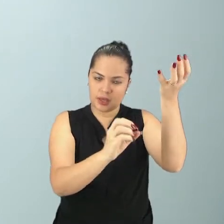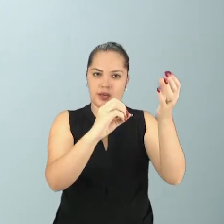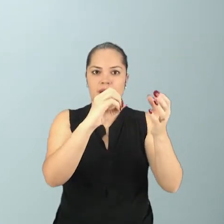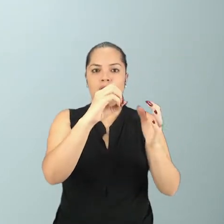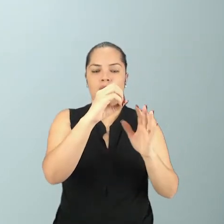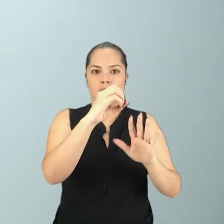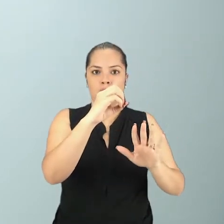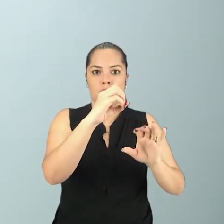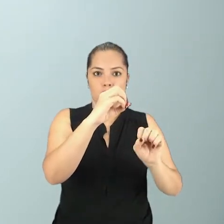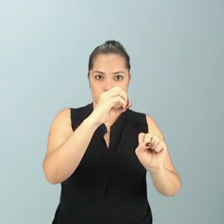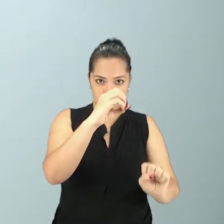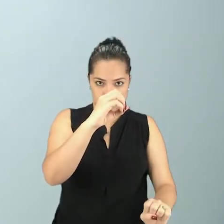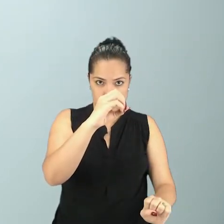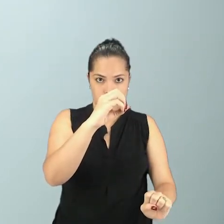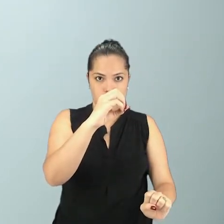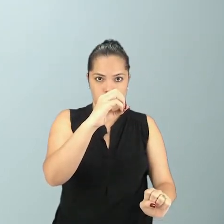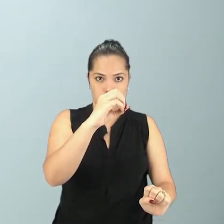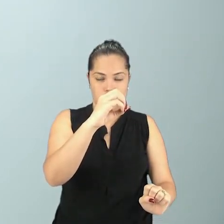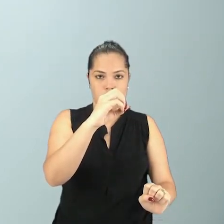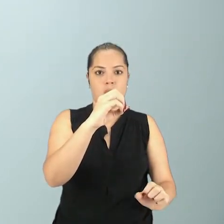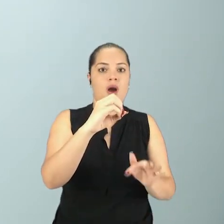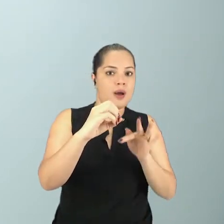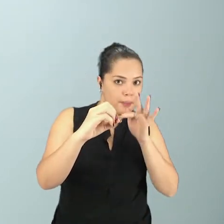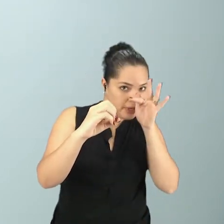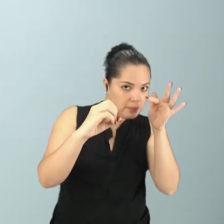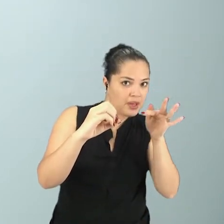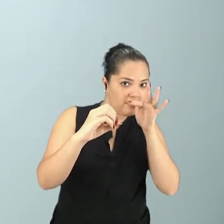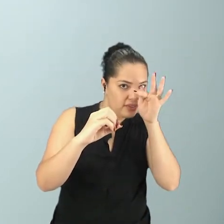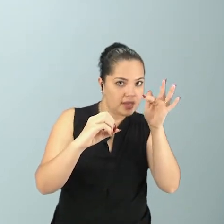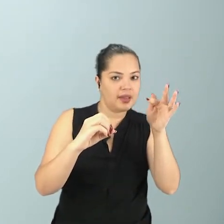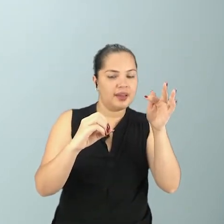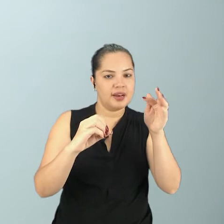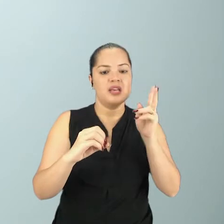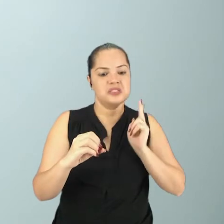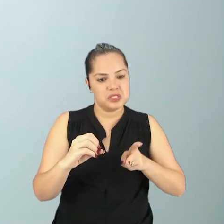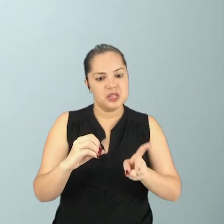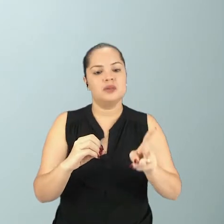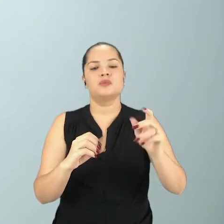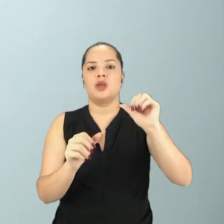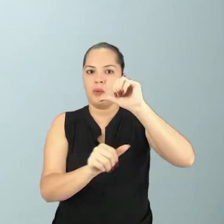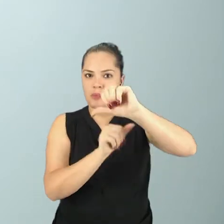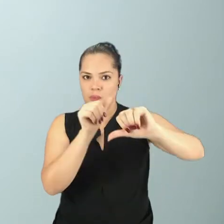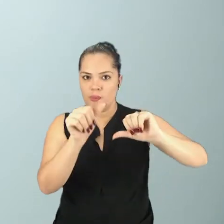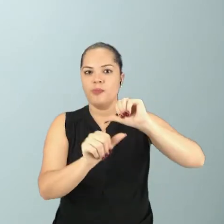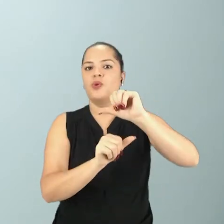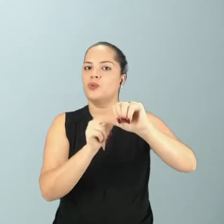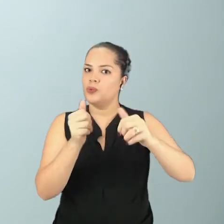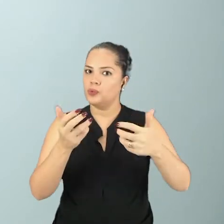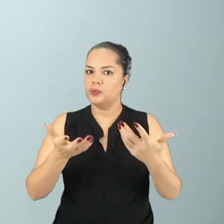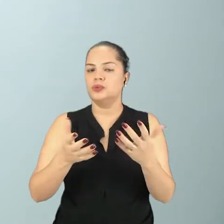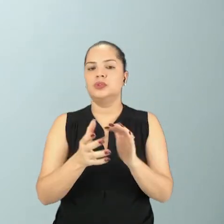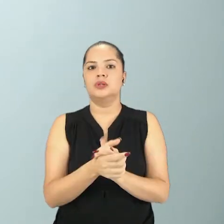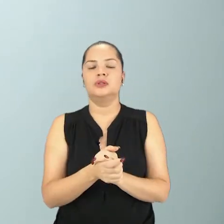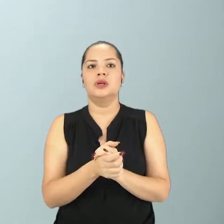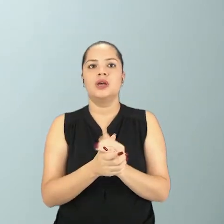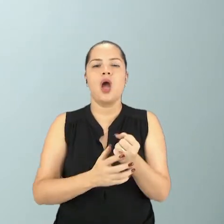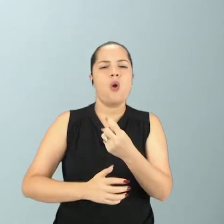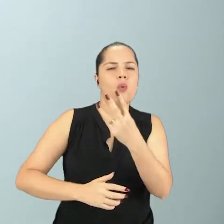Terra não está tão inclinada e os dois hemisférios recebem a mesma, né? Se não a mesma, quantidades